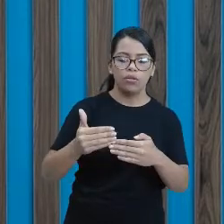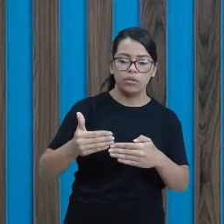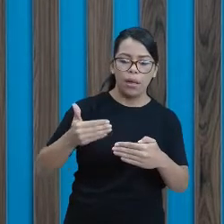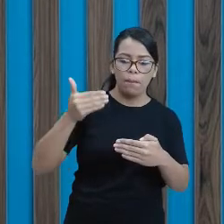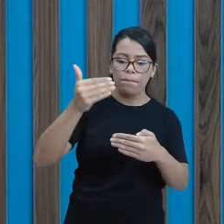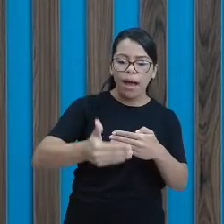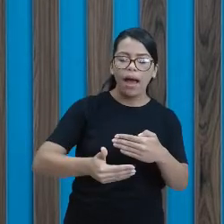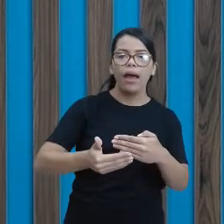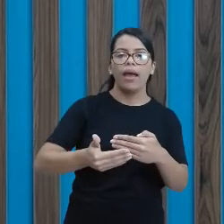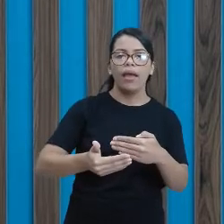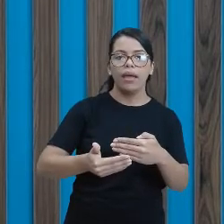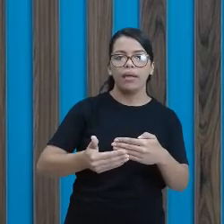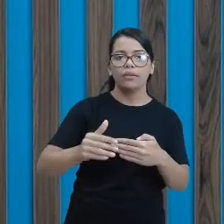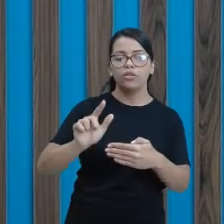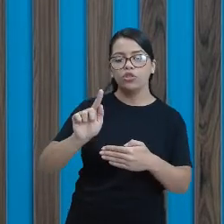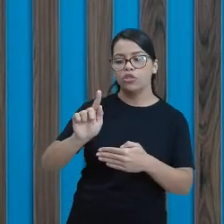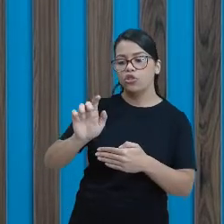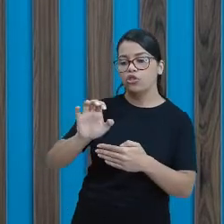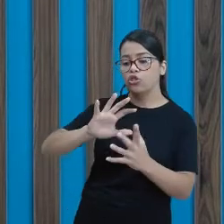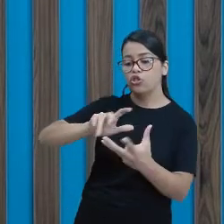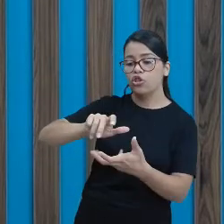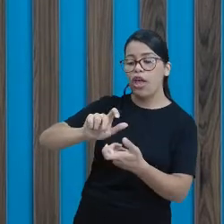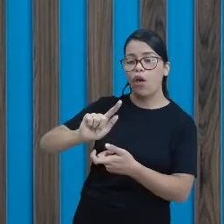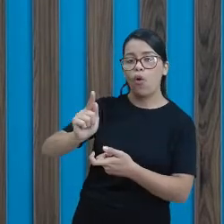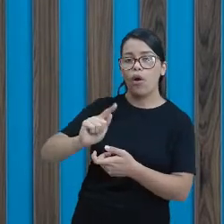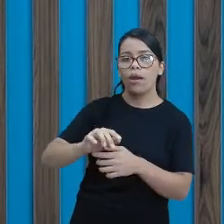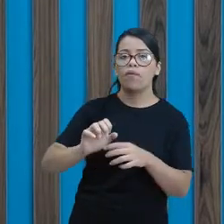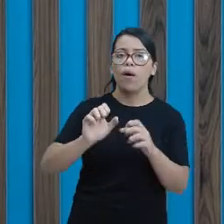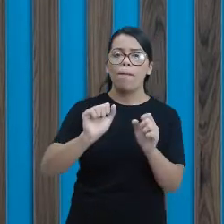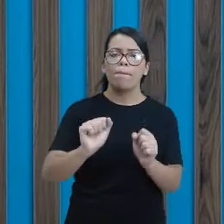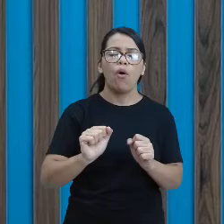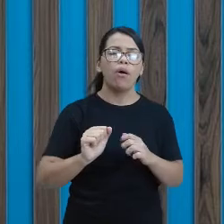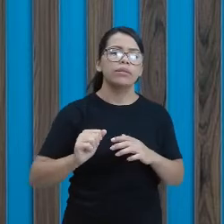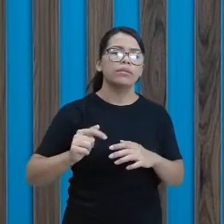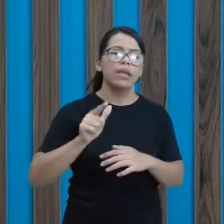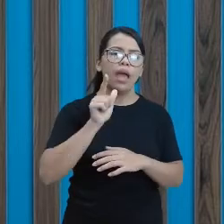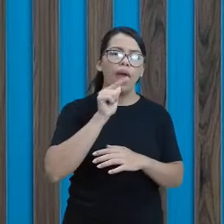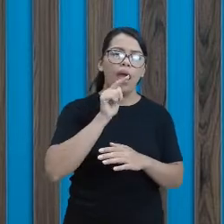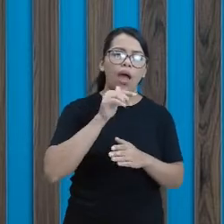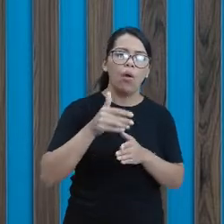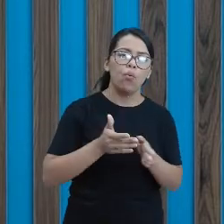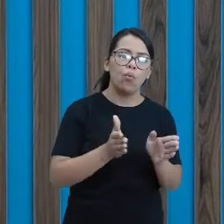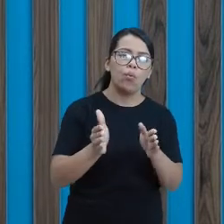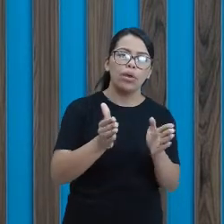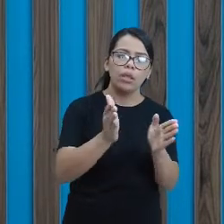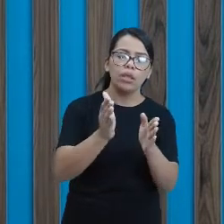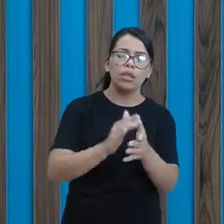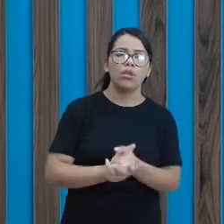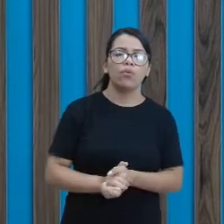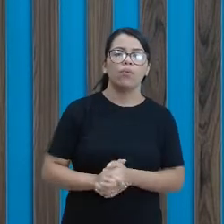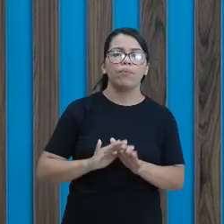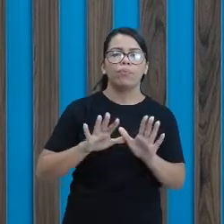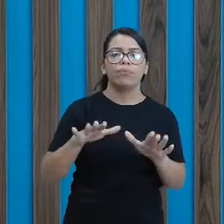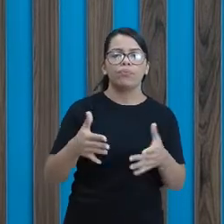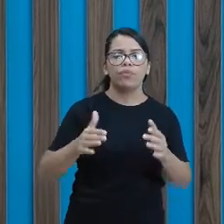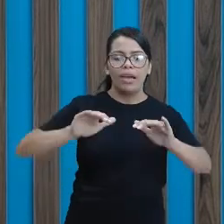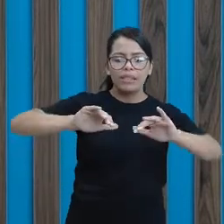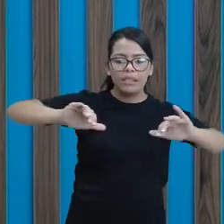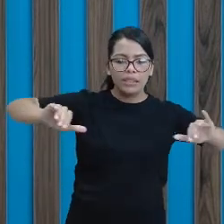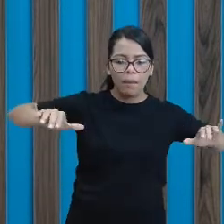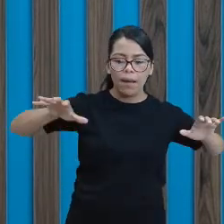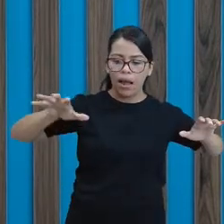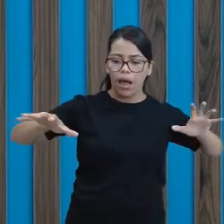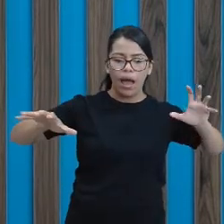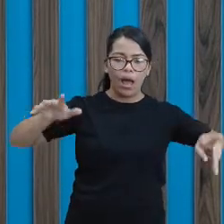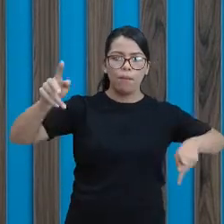tá certo? Então, uma barreira geográfica, ela pode ser um rio que está se formando num lugar, e aí ele vai terminar separando